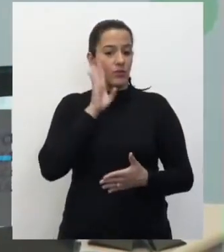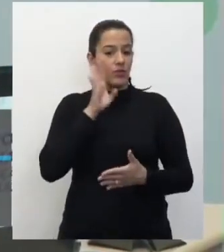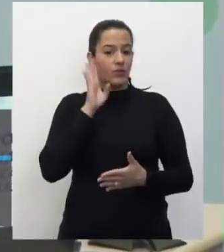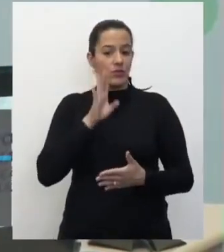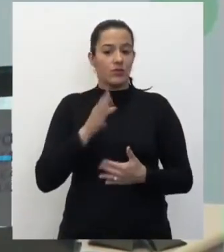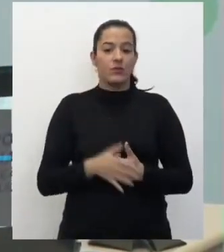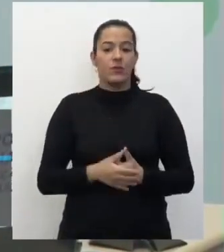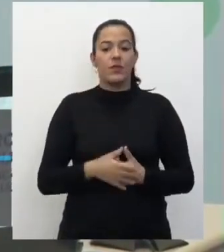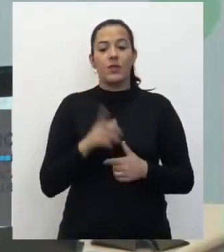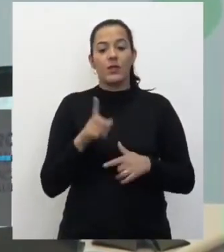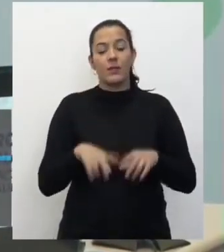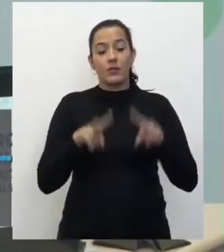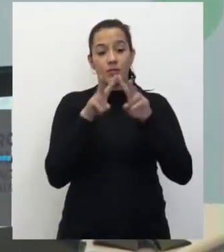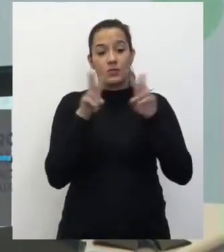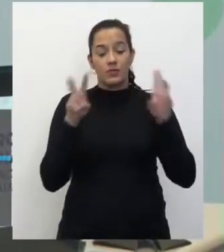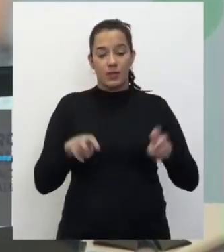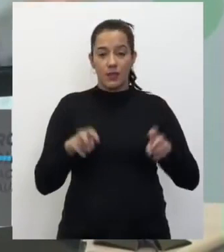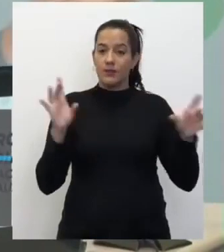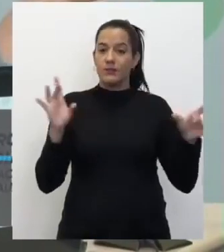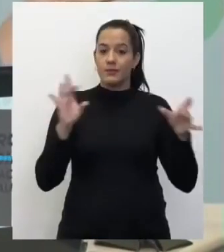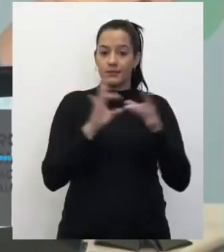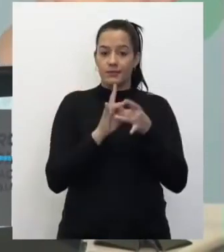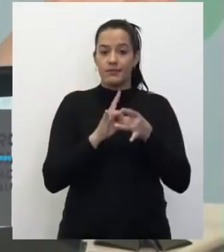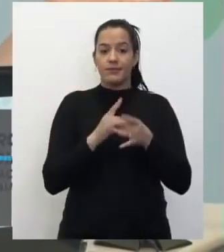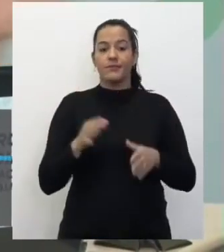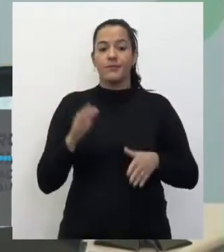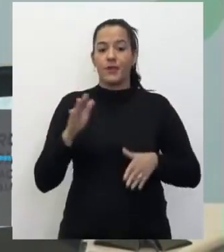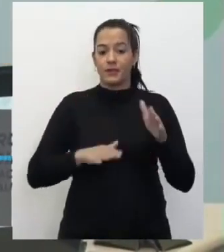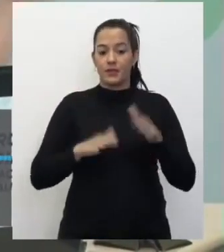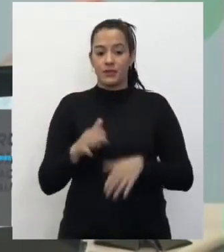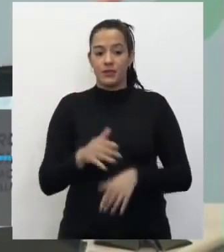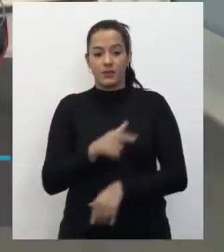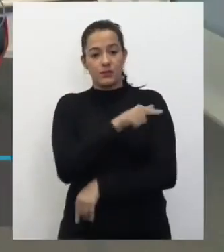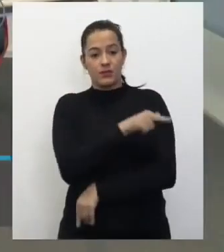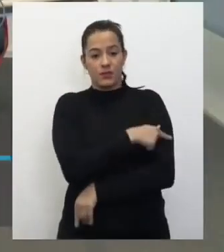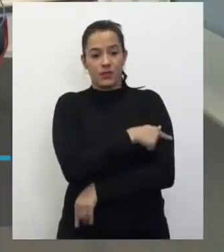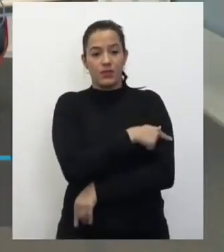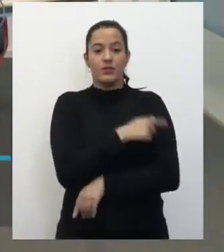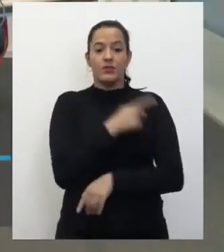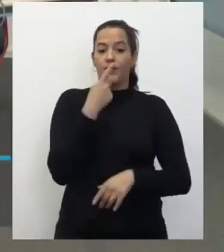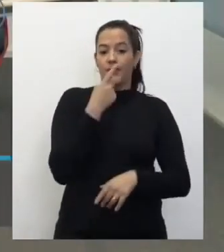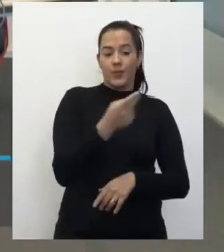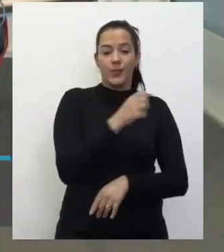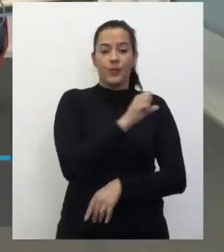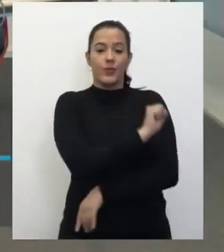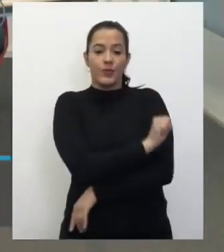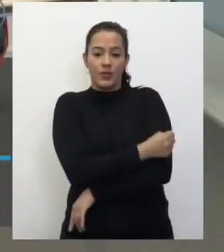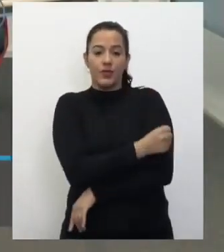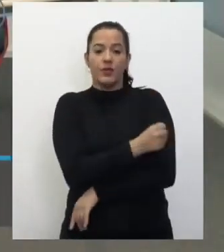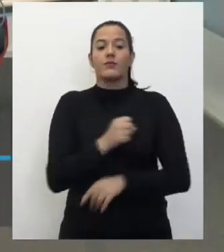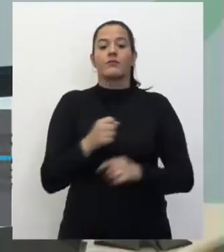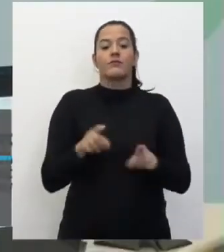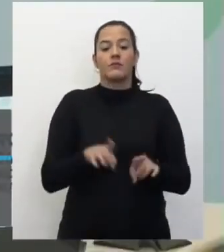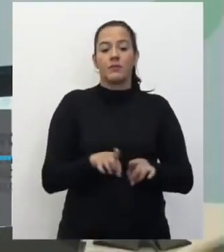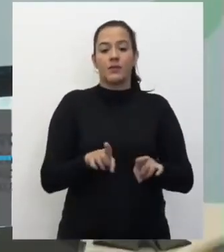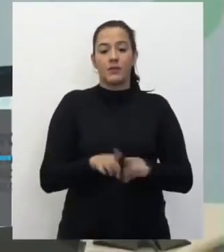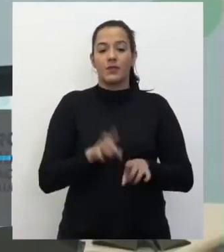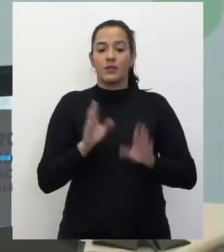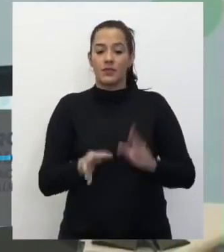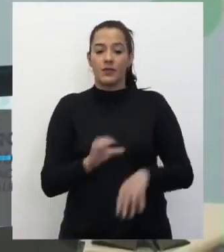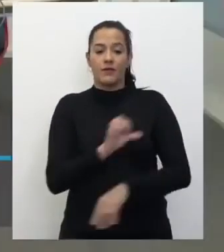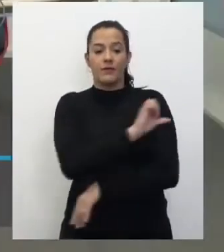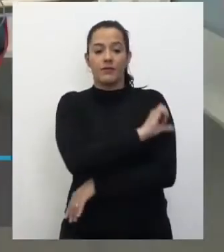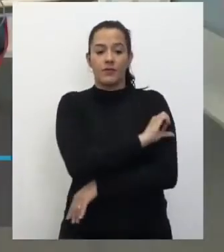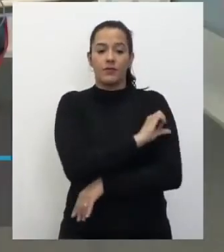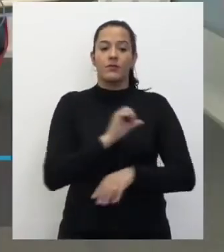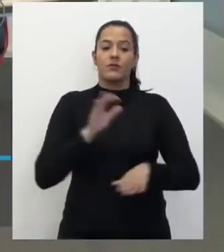eles se relacionam de alguma forma. Sim, sim. Hoje a gente estava dando aula do 7º, que a gente falou do 8º, no mesmo tema, né? Que já falamos também no 9º. O que